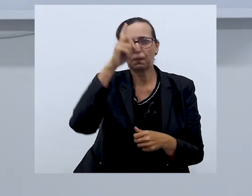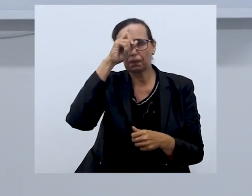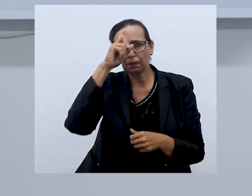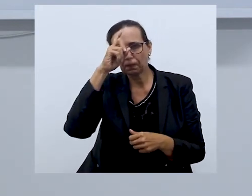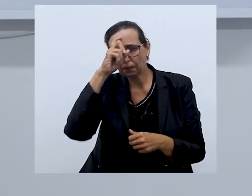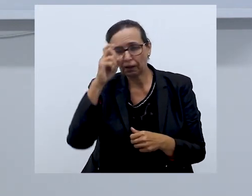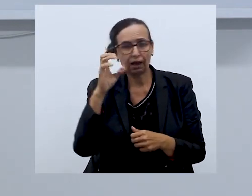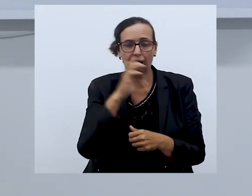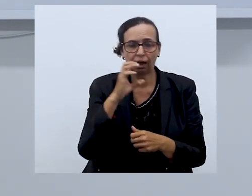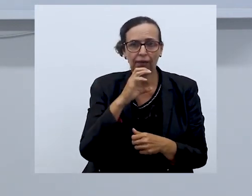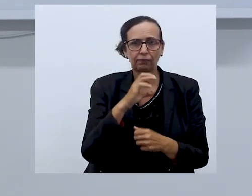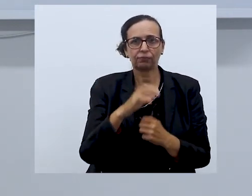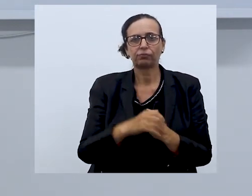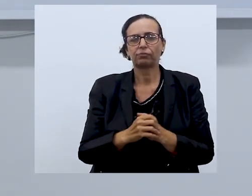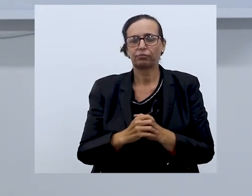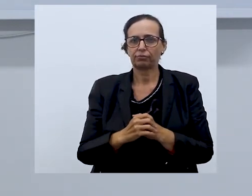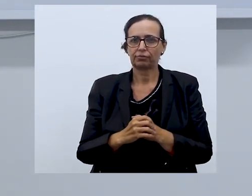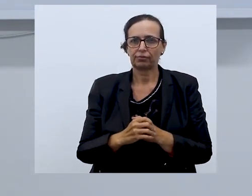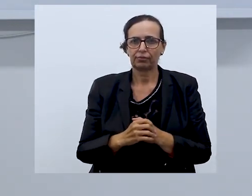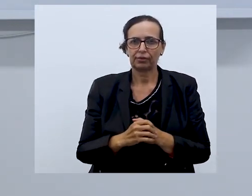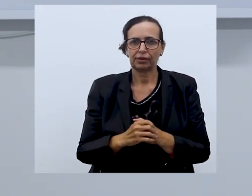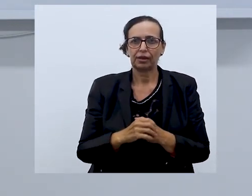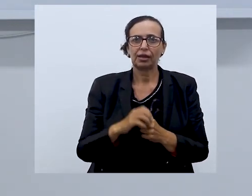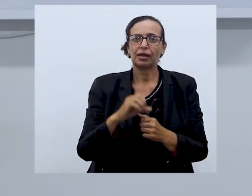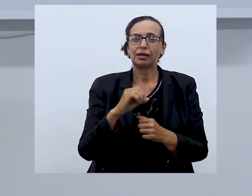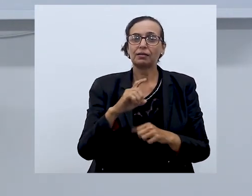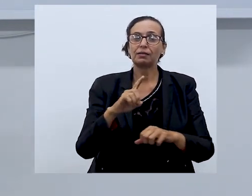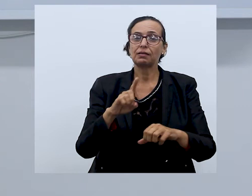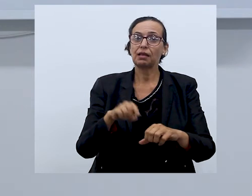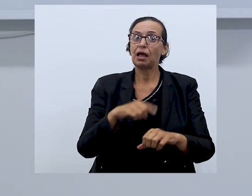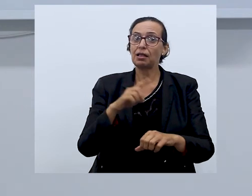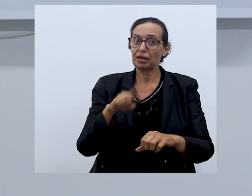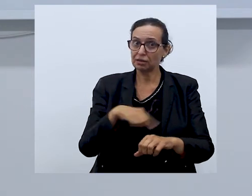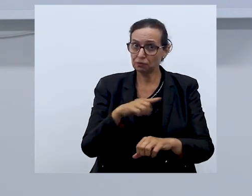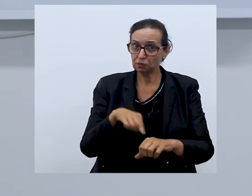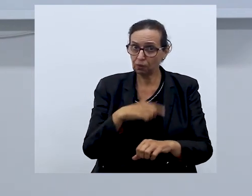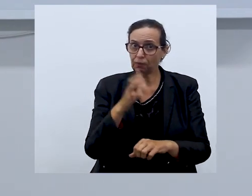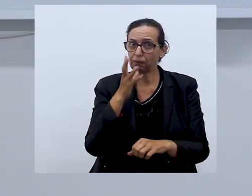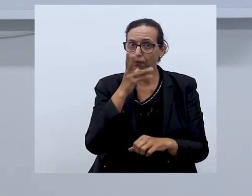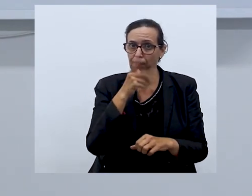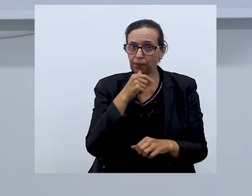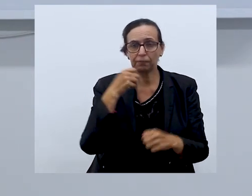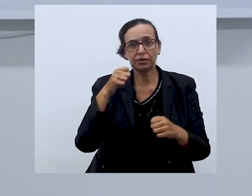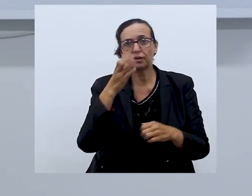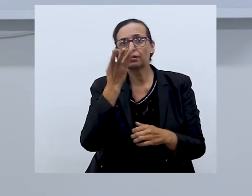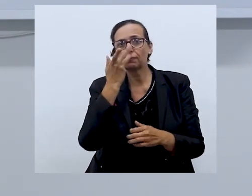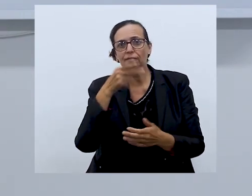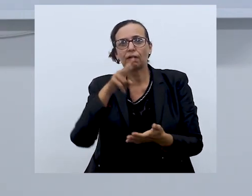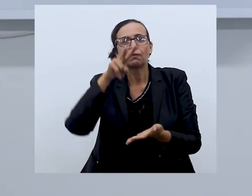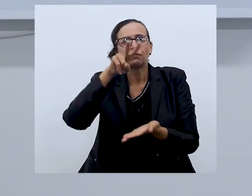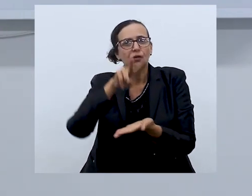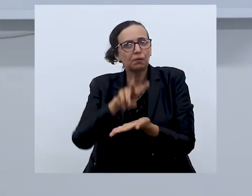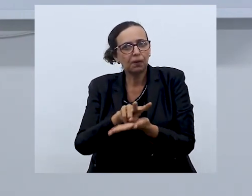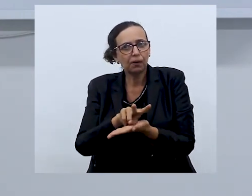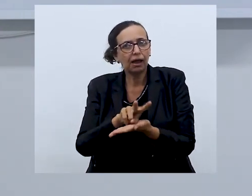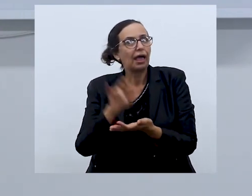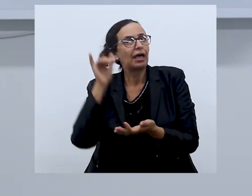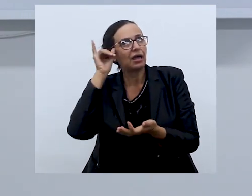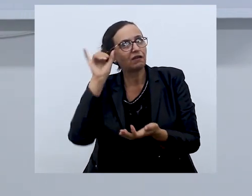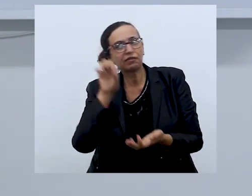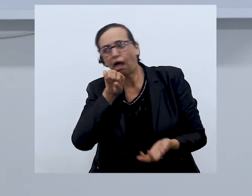Deve levar a criança para o pronto-socorro, caso você não conheça o número, mas é sempre bom deixar ele guardado. E enquanto esse processo ocorre, deixa a